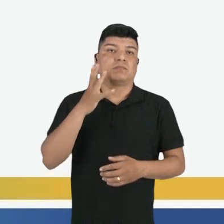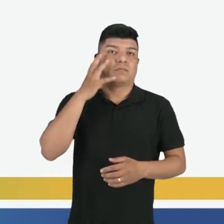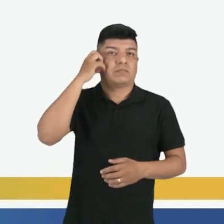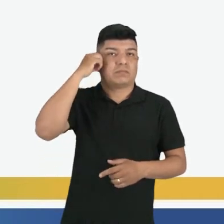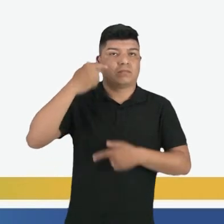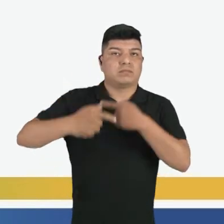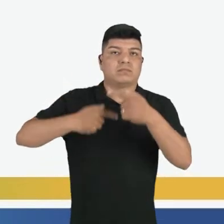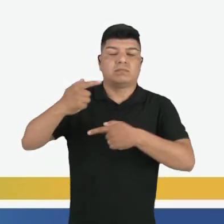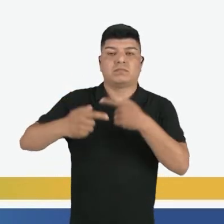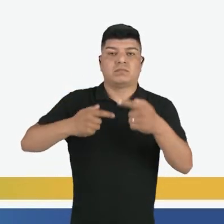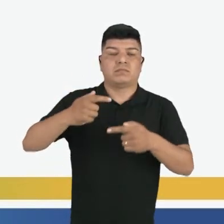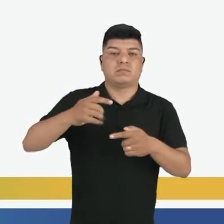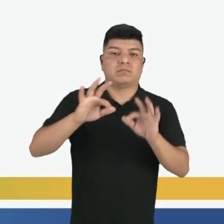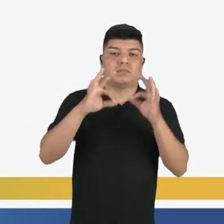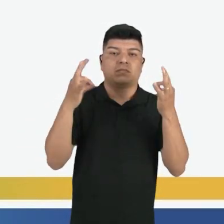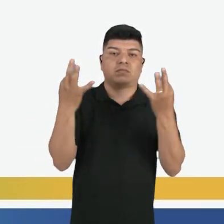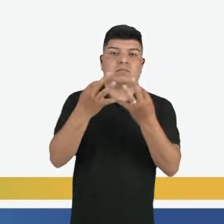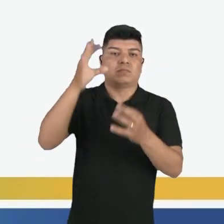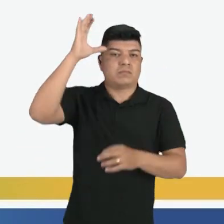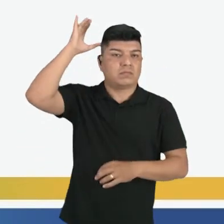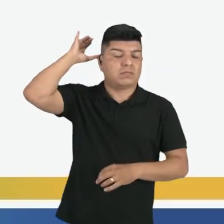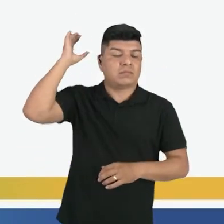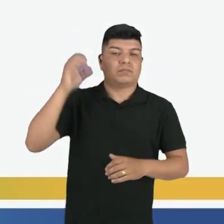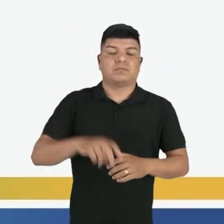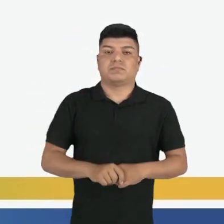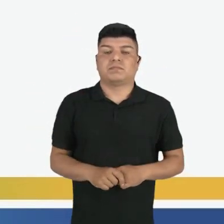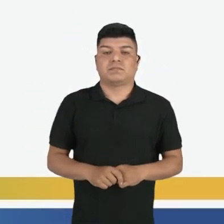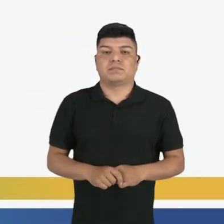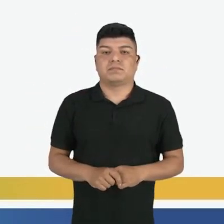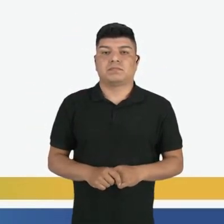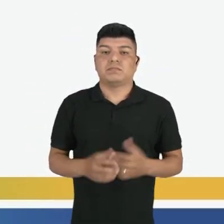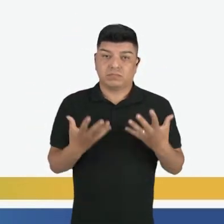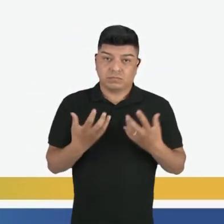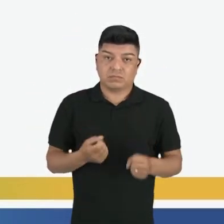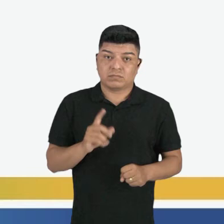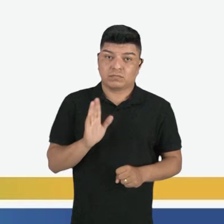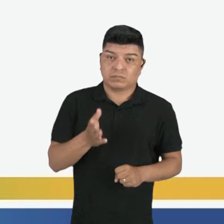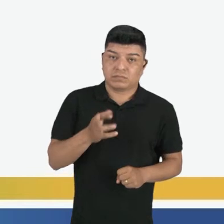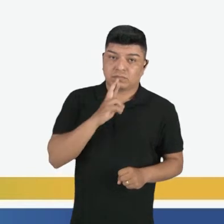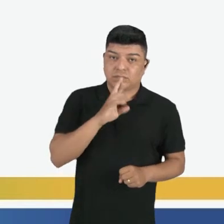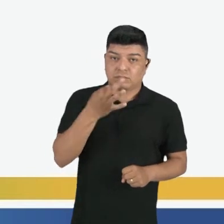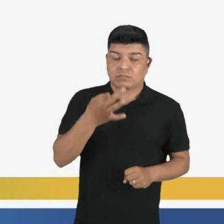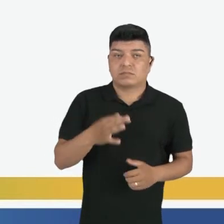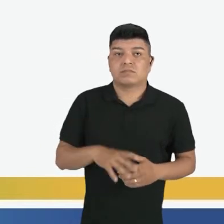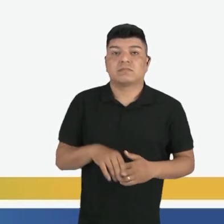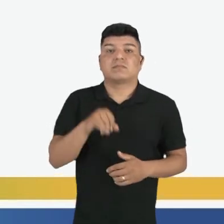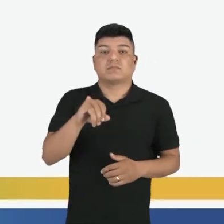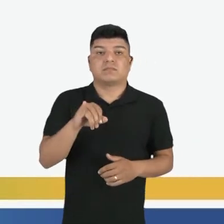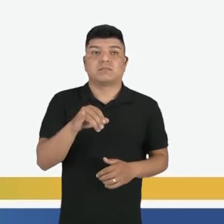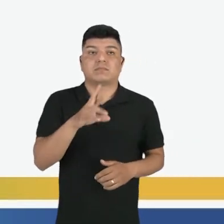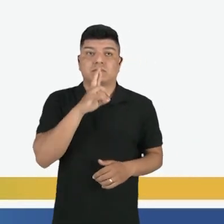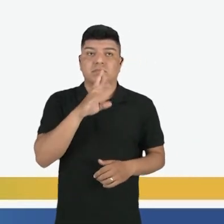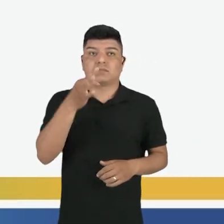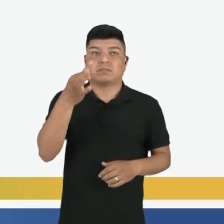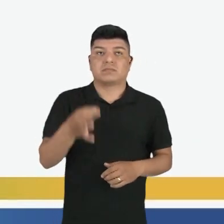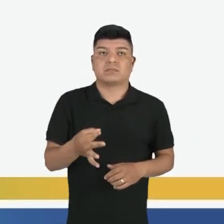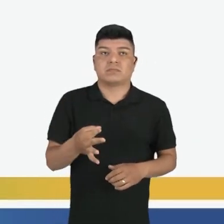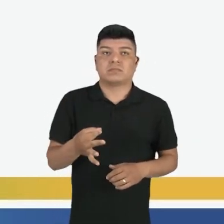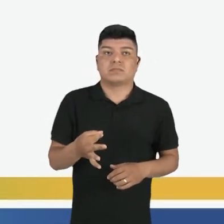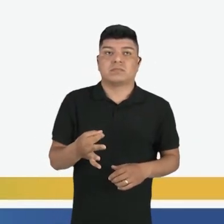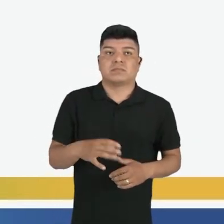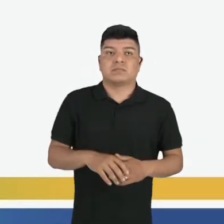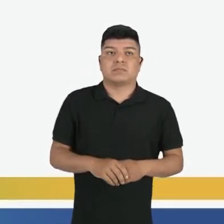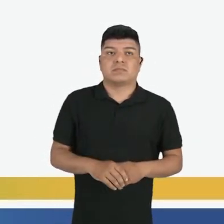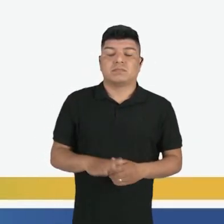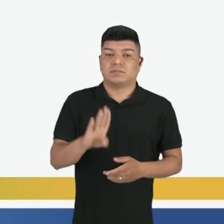de herança da família Mendes. E aí fez a sua escolha da alternativa? Se você disse que a alternativa correta é a